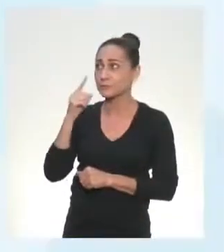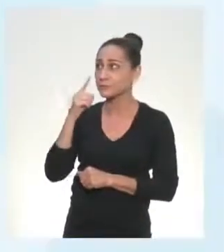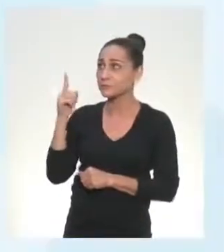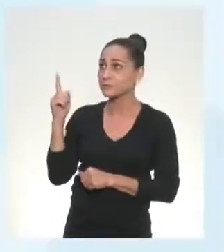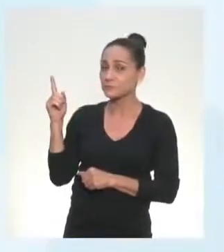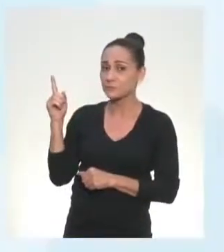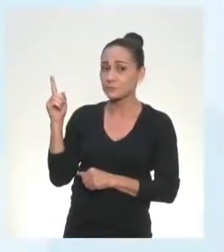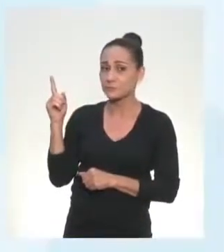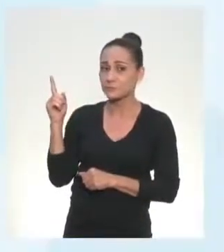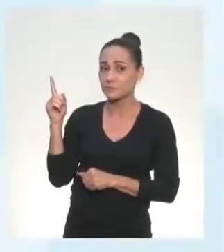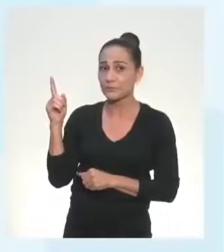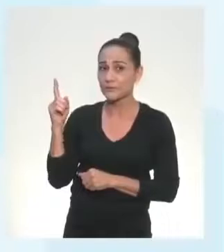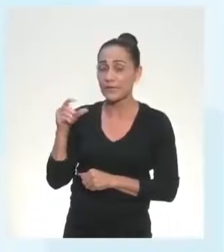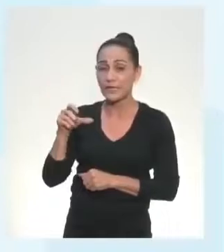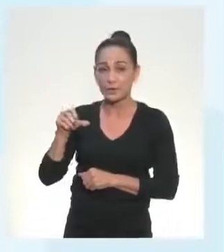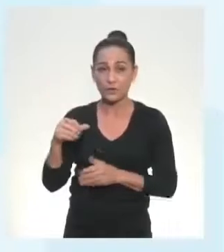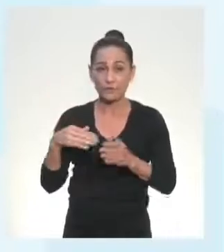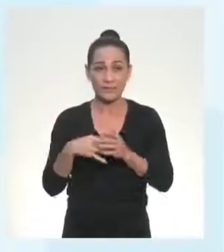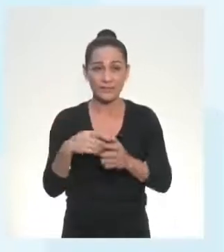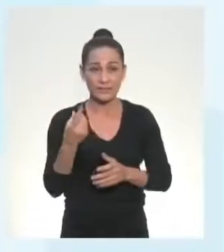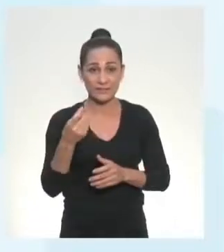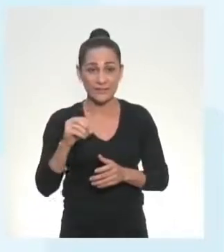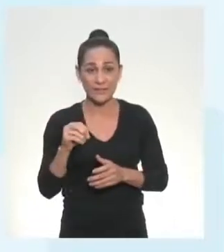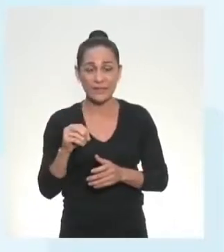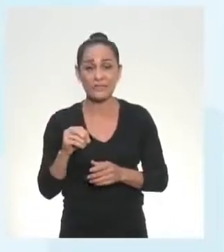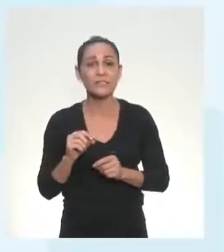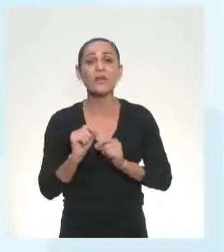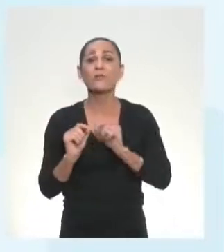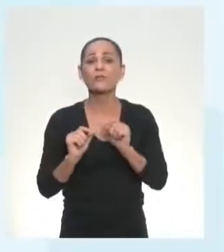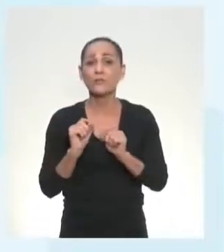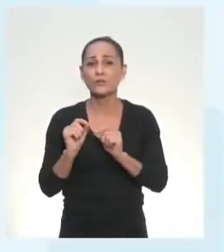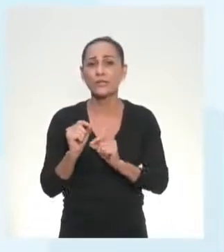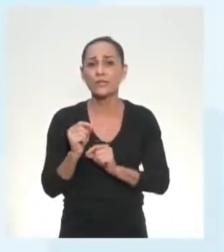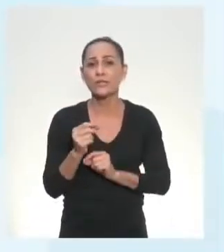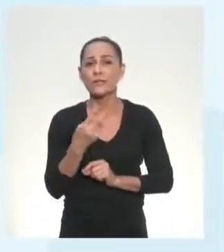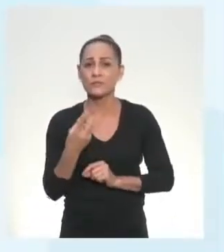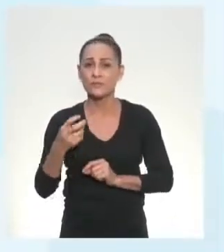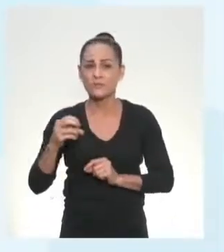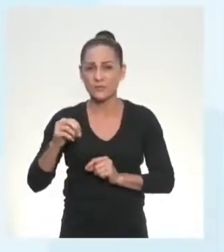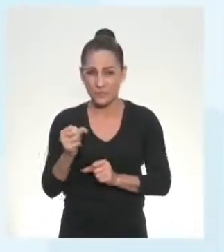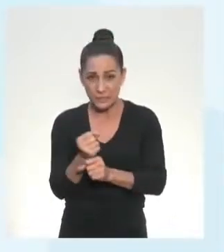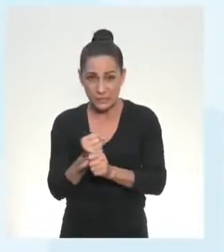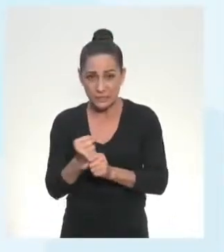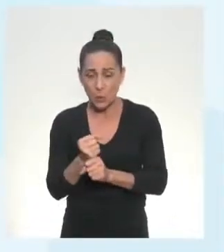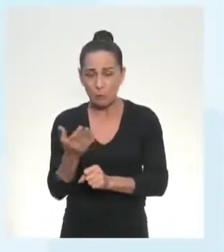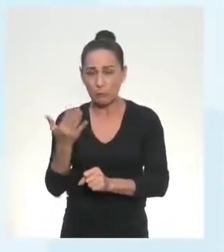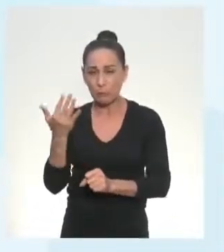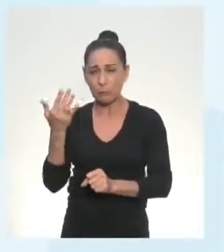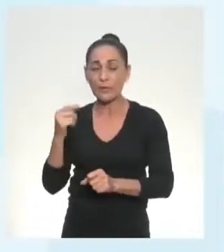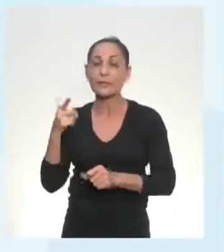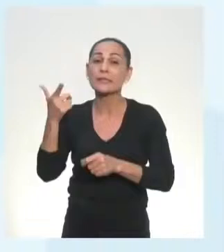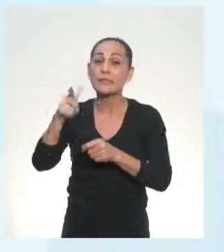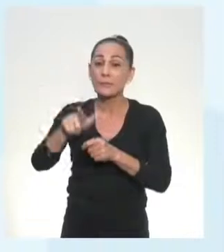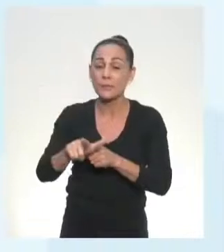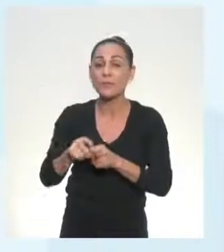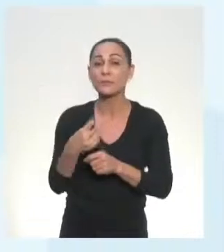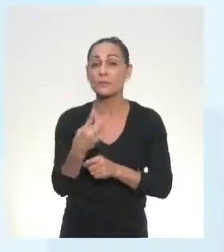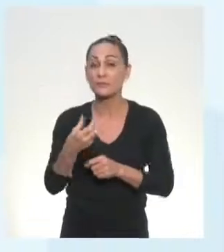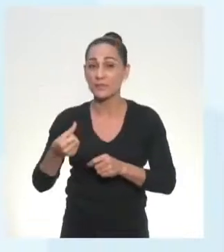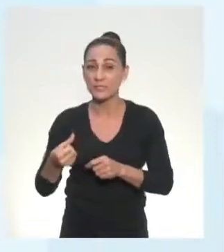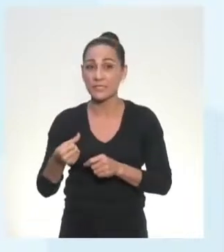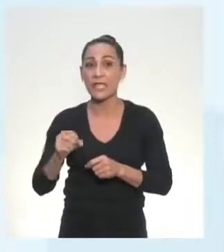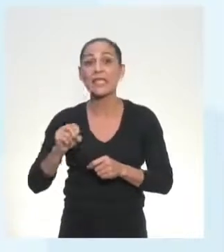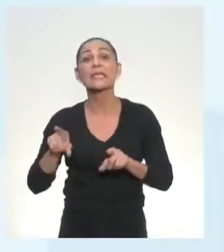lá que de 9 para 10 foram 20 anos, né, e depois vai para 26, de 10